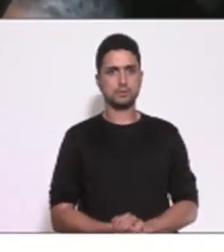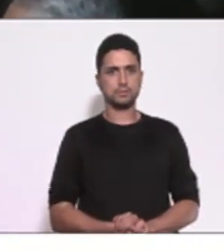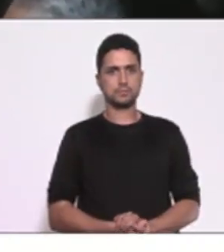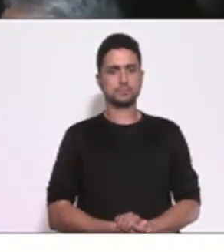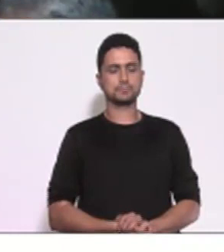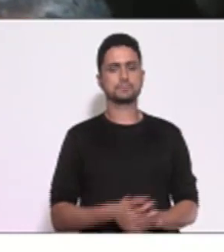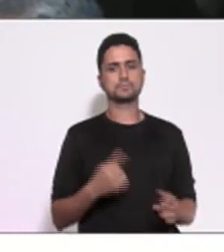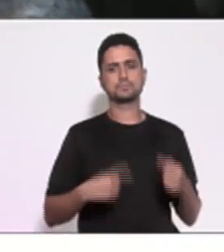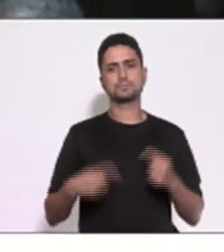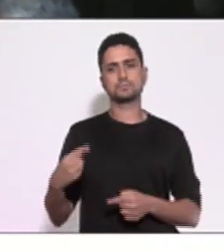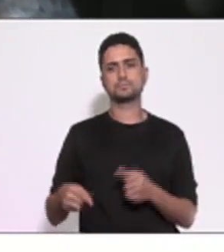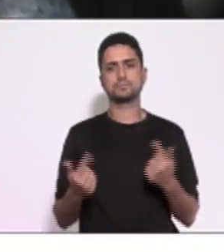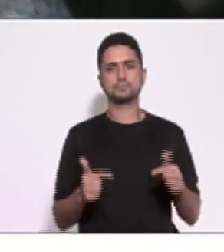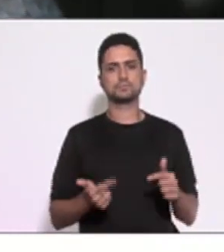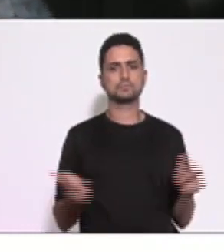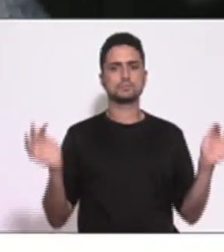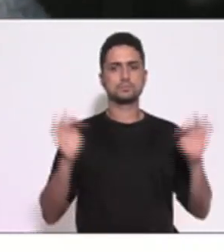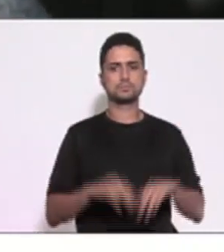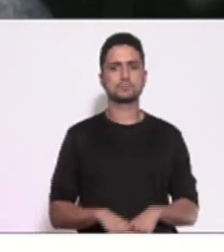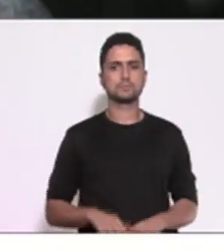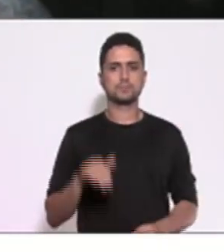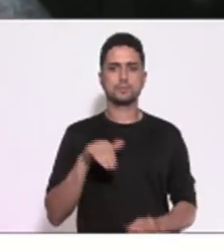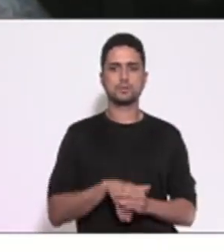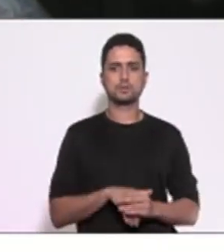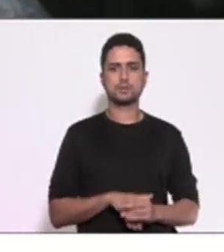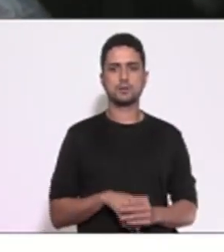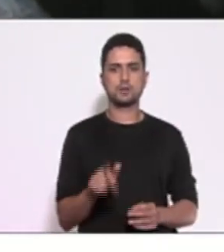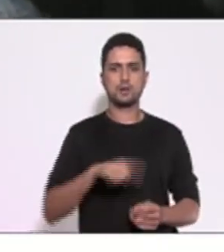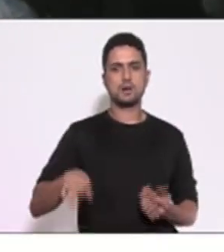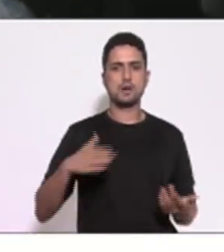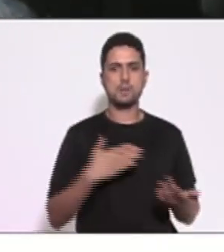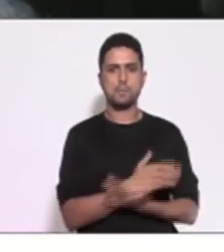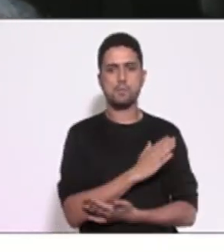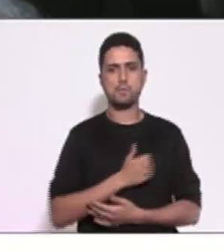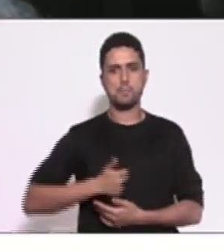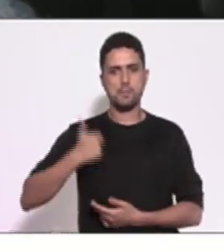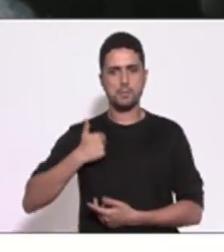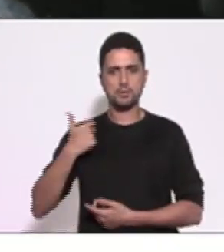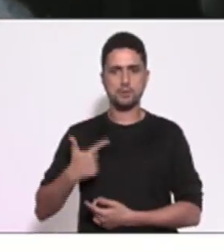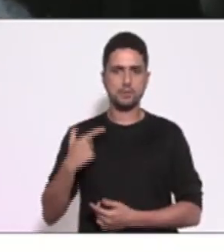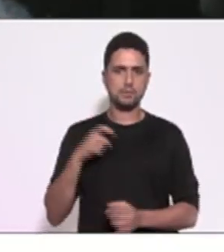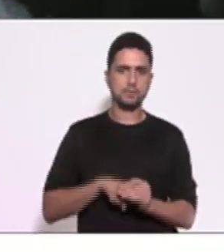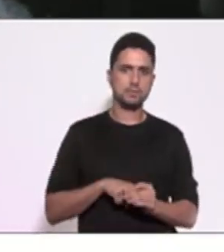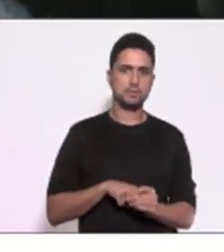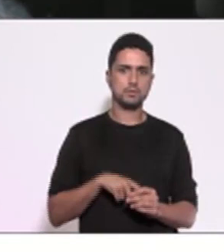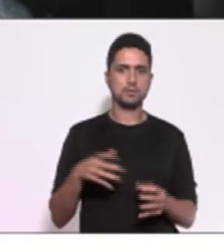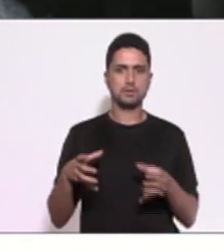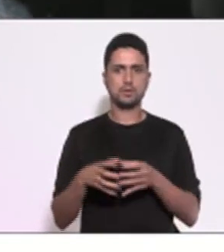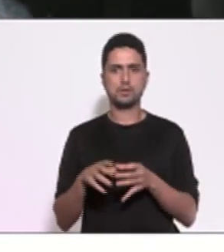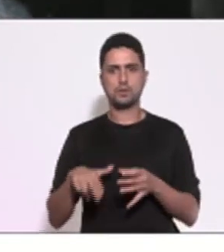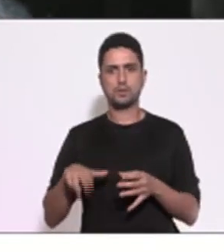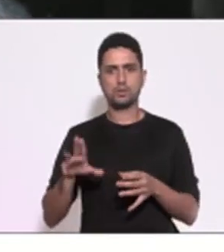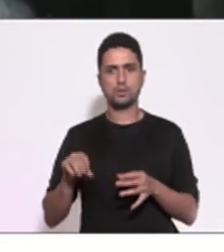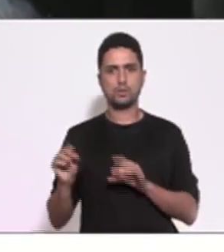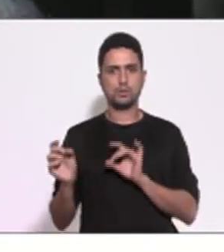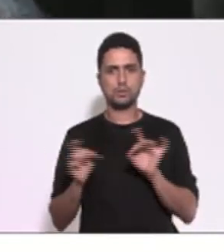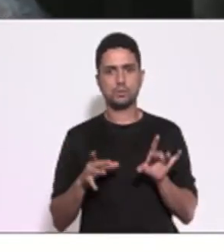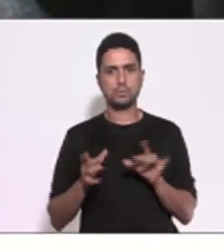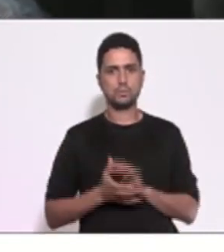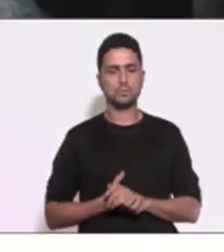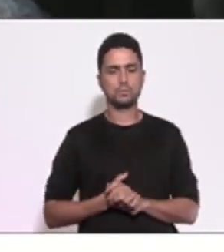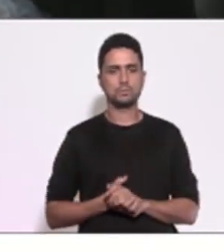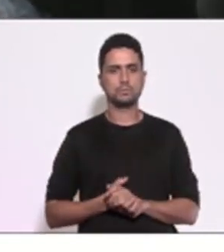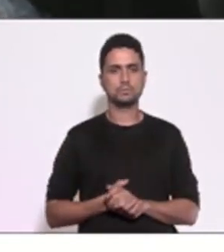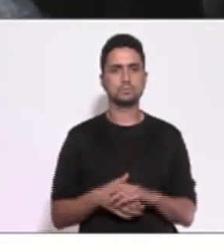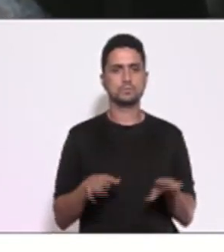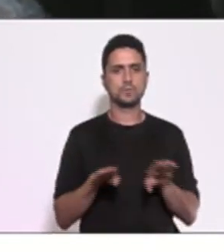Não havendo mais quem queira discutir, encerra a discussão em votação. Os senhores que aprovam nesse como estão aprovados em primeira, retornam em segunda com a abstenção do novo. Há sobre a mesa,